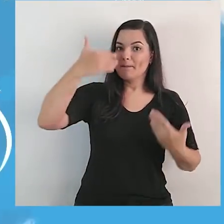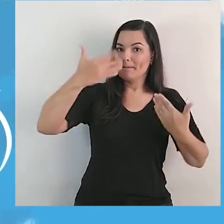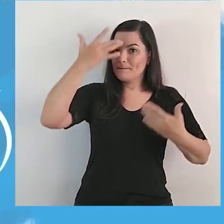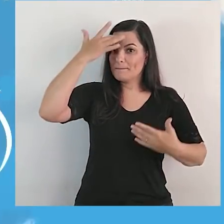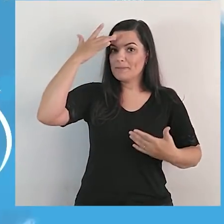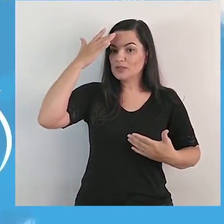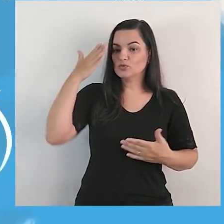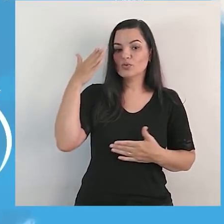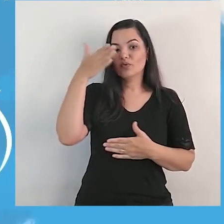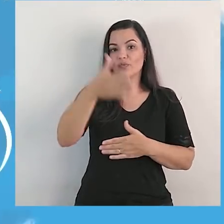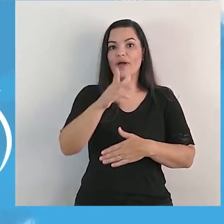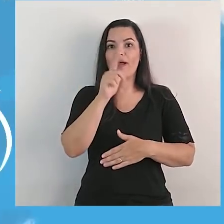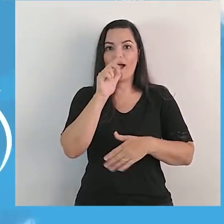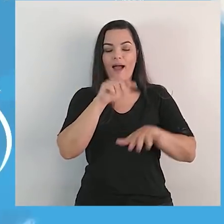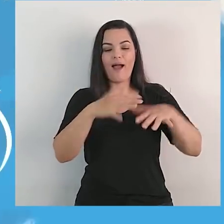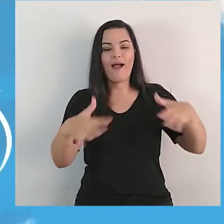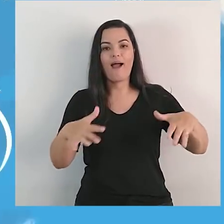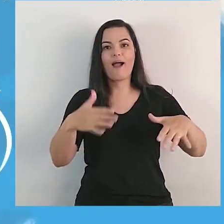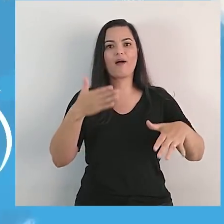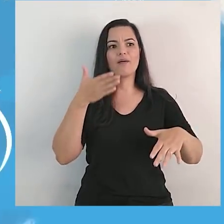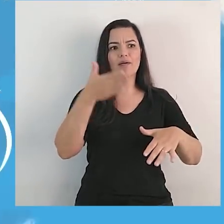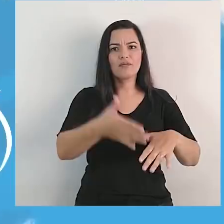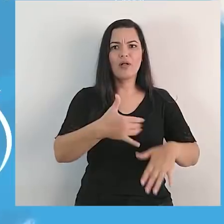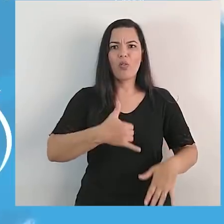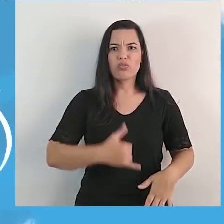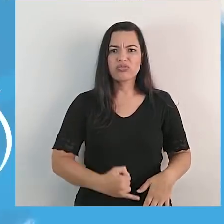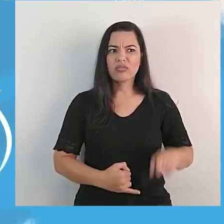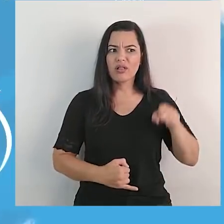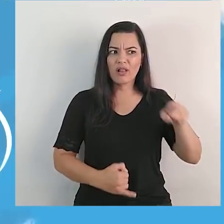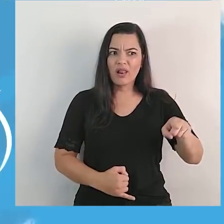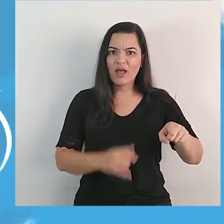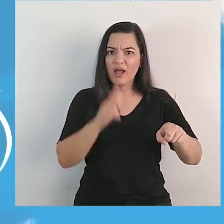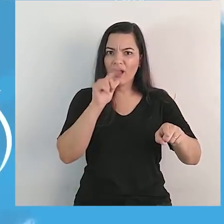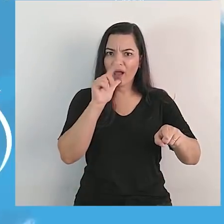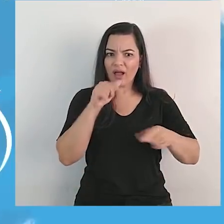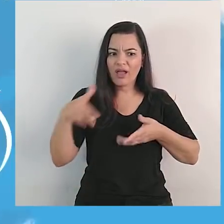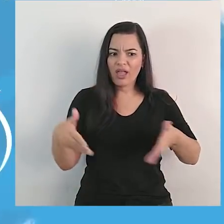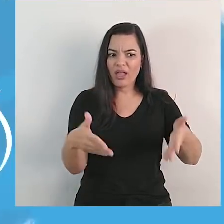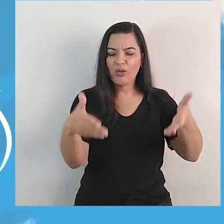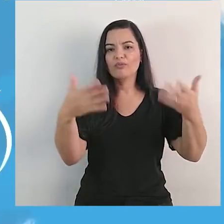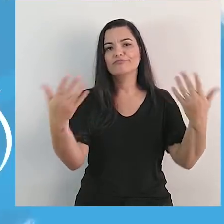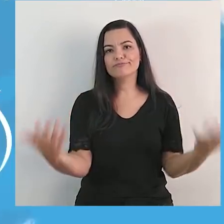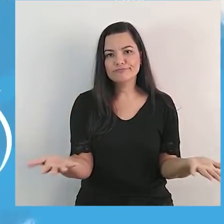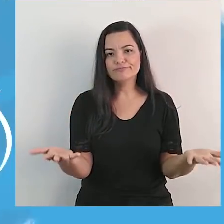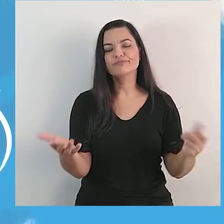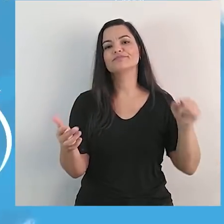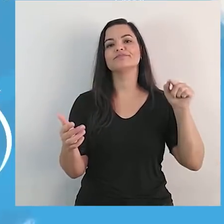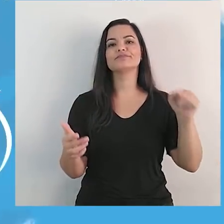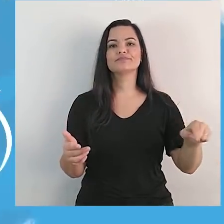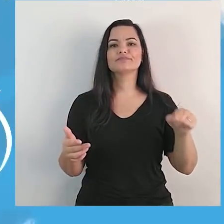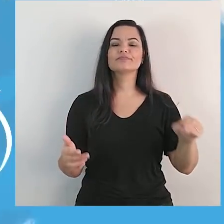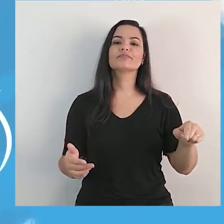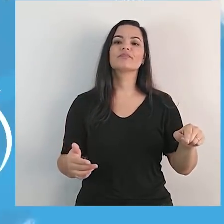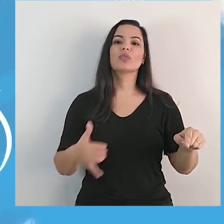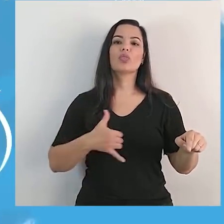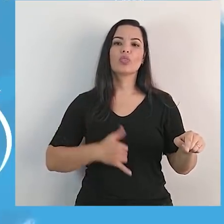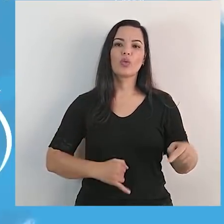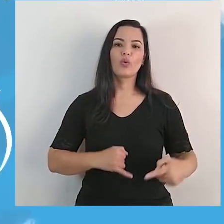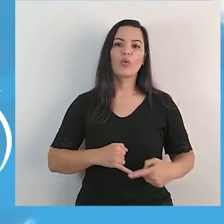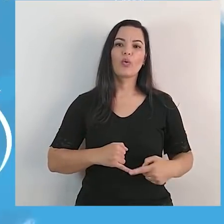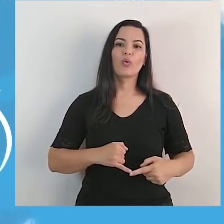na água, já está errado, né? E fizer cocô na água, Essas fezes